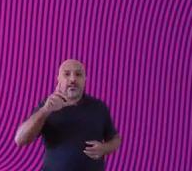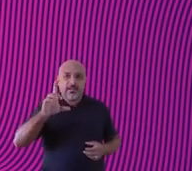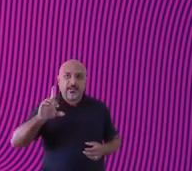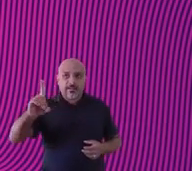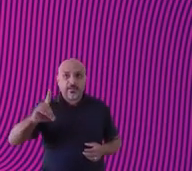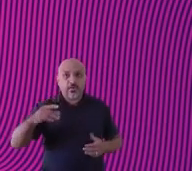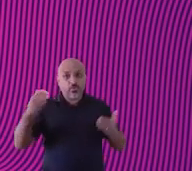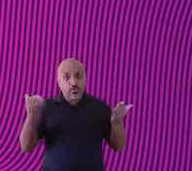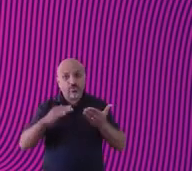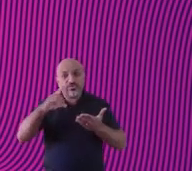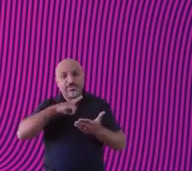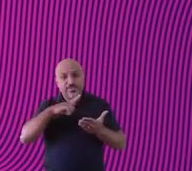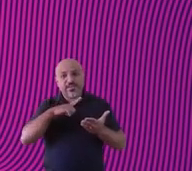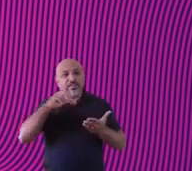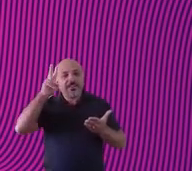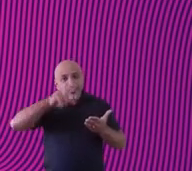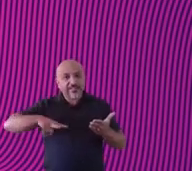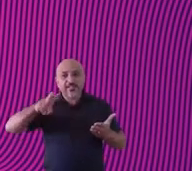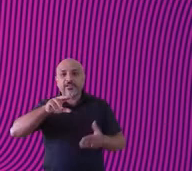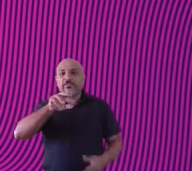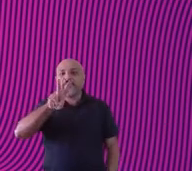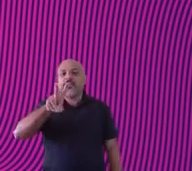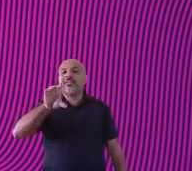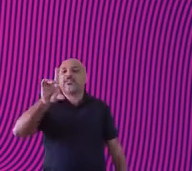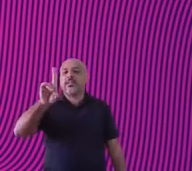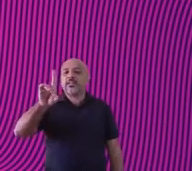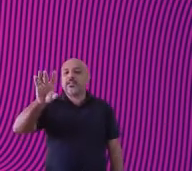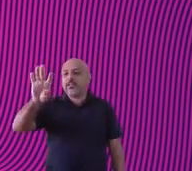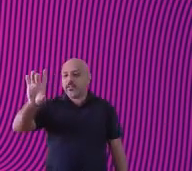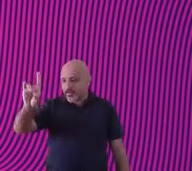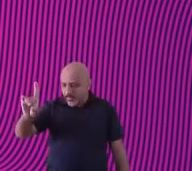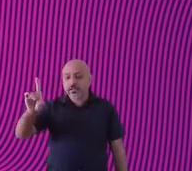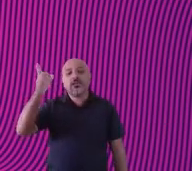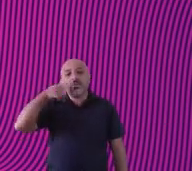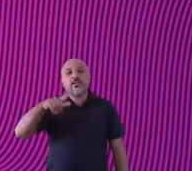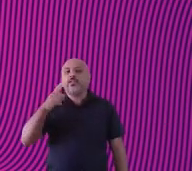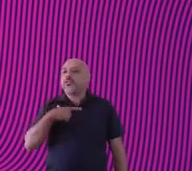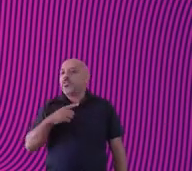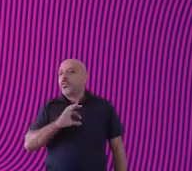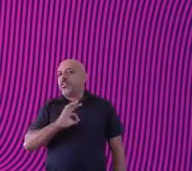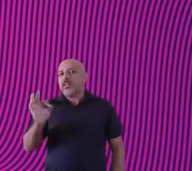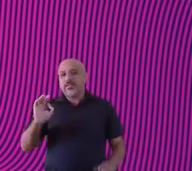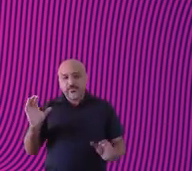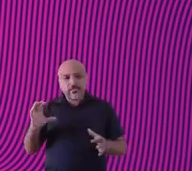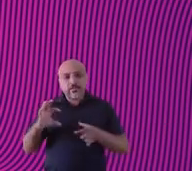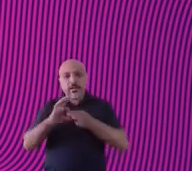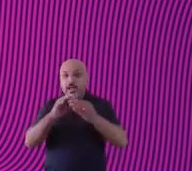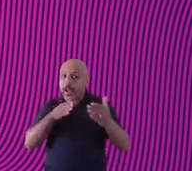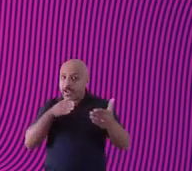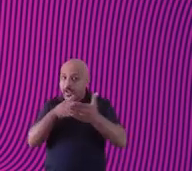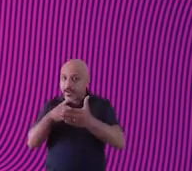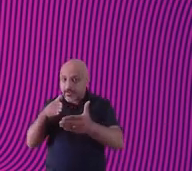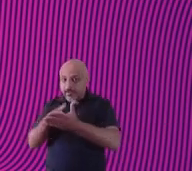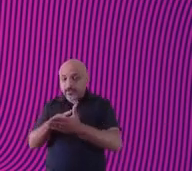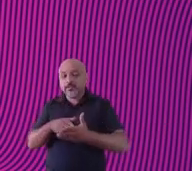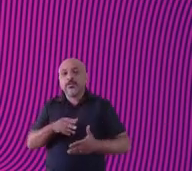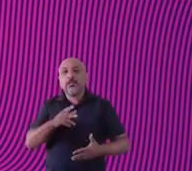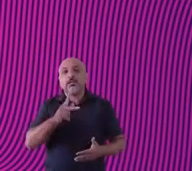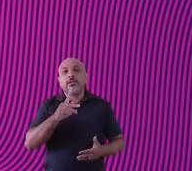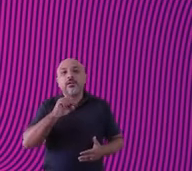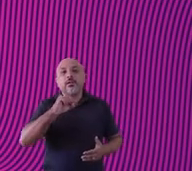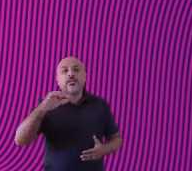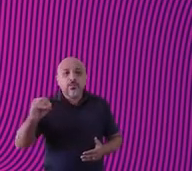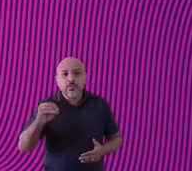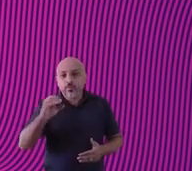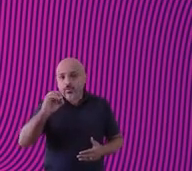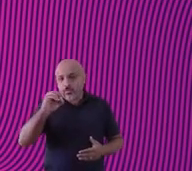tem um esse gaudí Residencial dar a ver TV e eu considero um excelente esquema é a alimentação do cassiopeia é essa que você falou